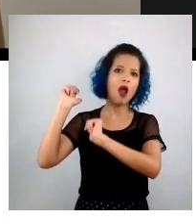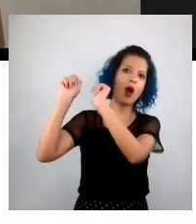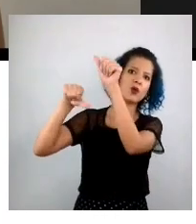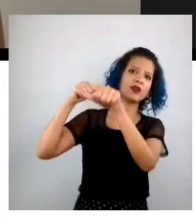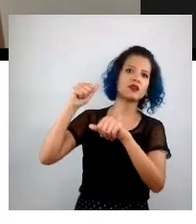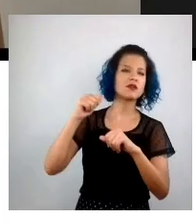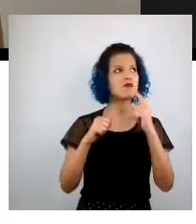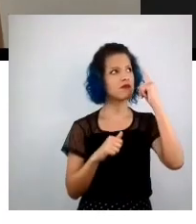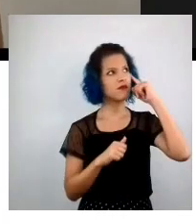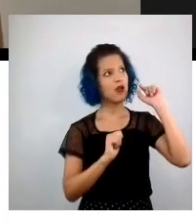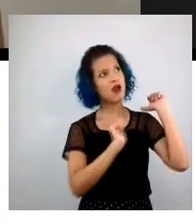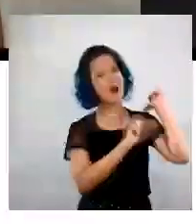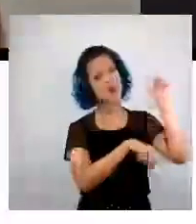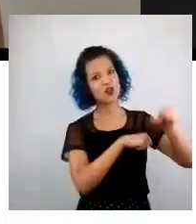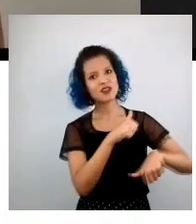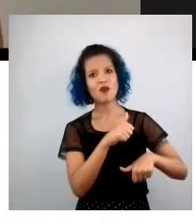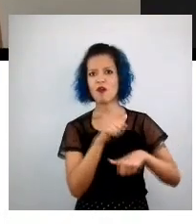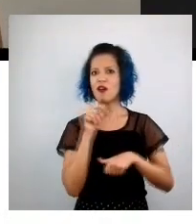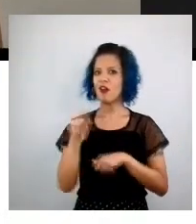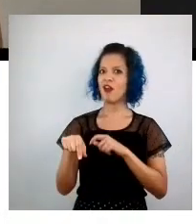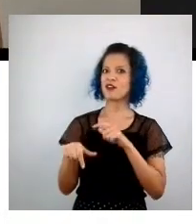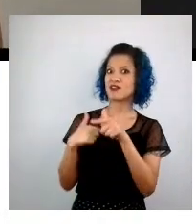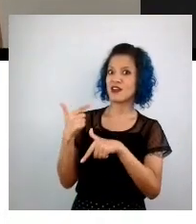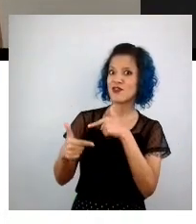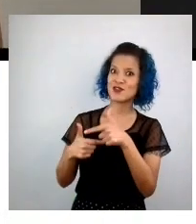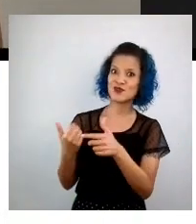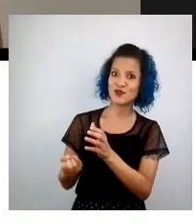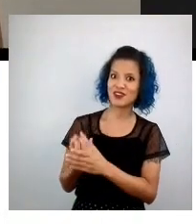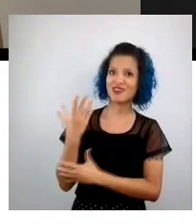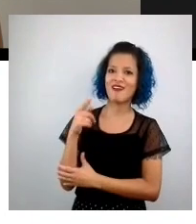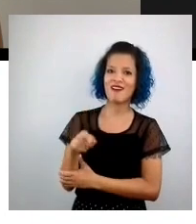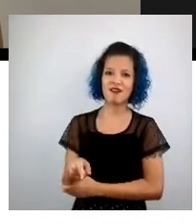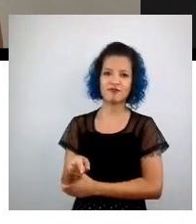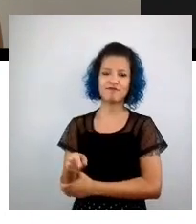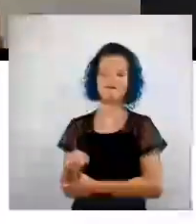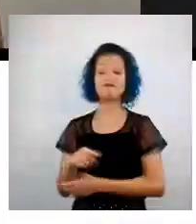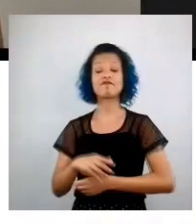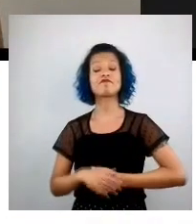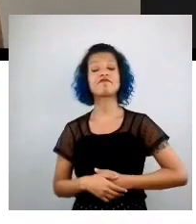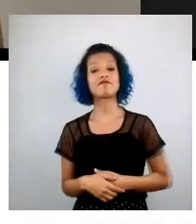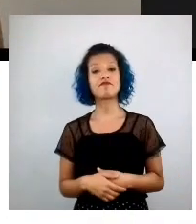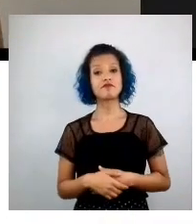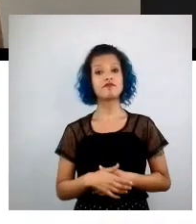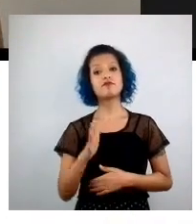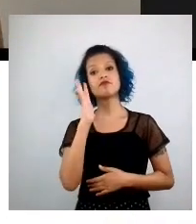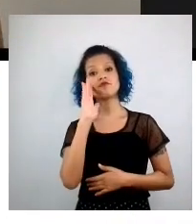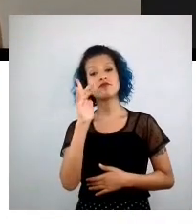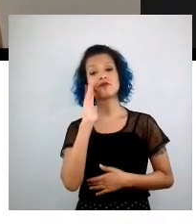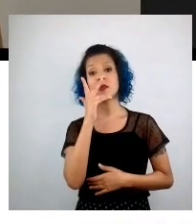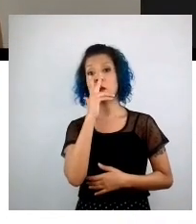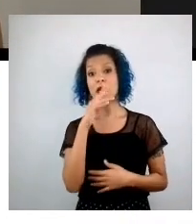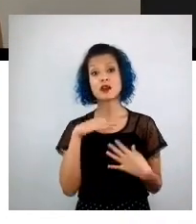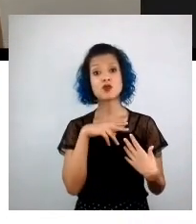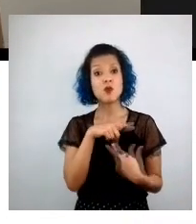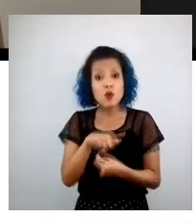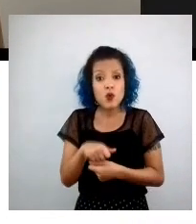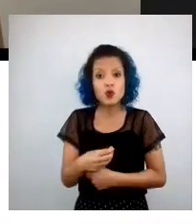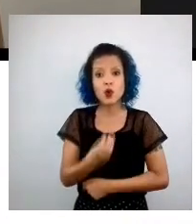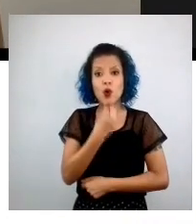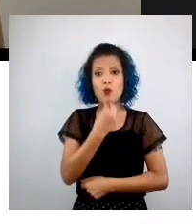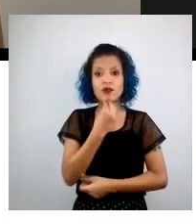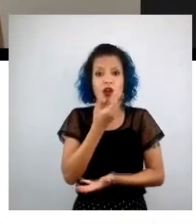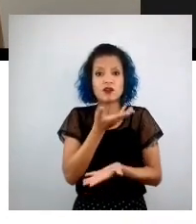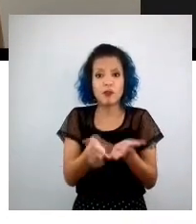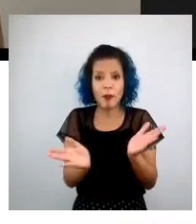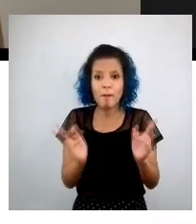daqui é um serviço que pode nascer. Eu fico pensando quanto o mundo não está perdendo de oportunidade não convivendo com a diferença